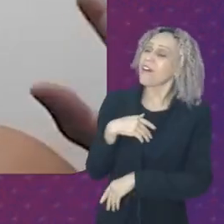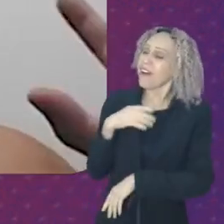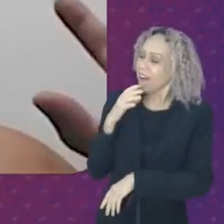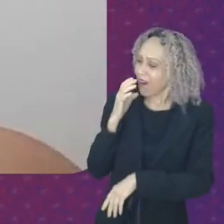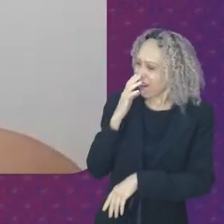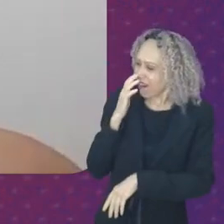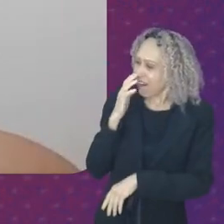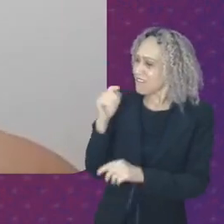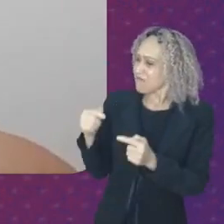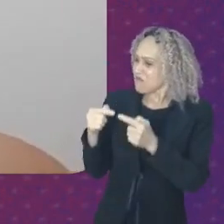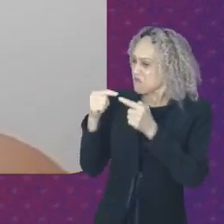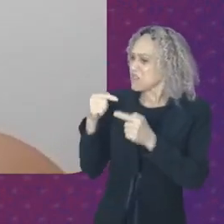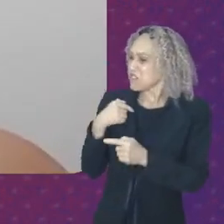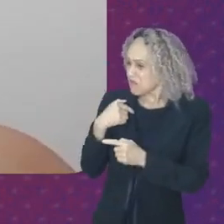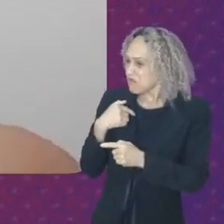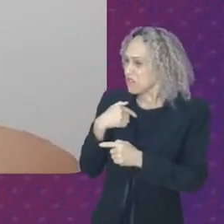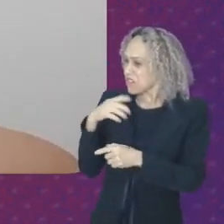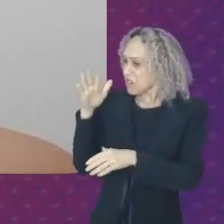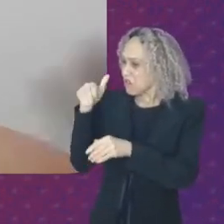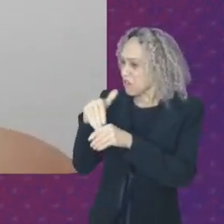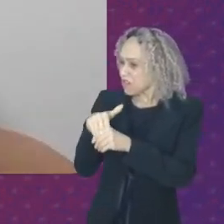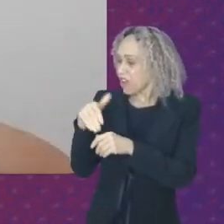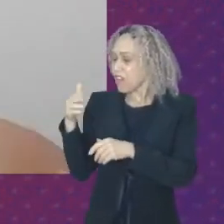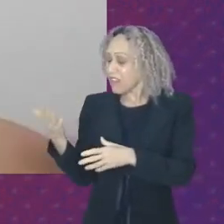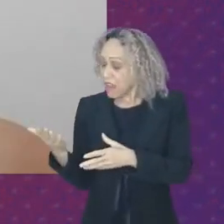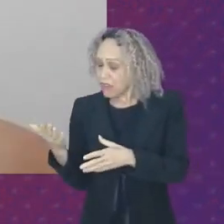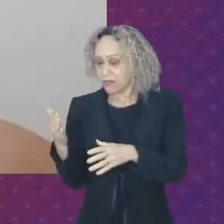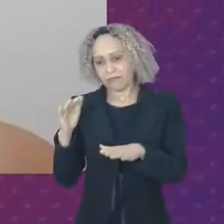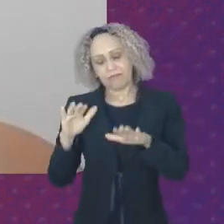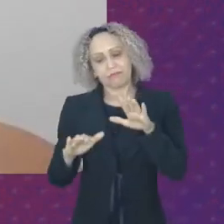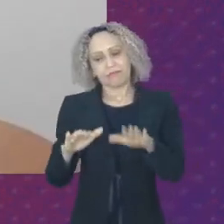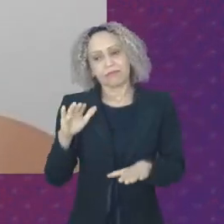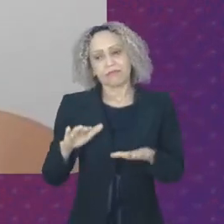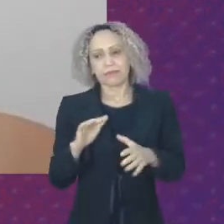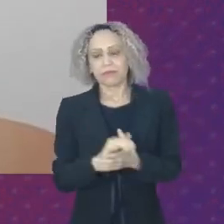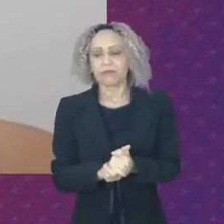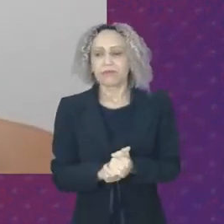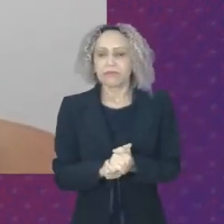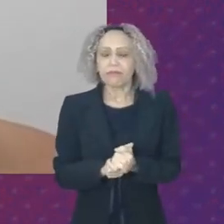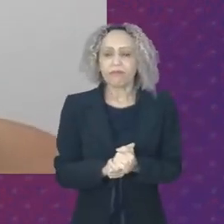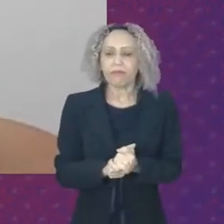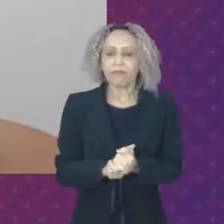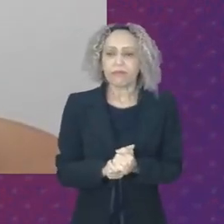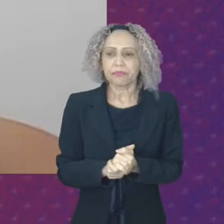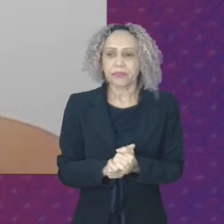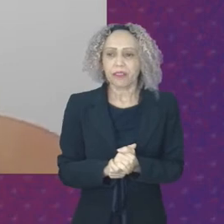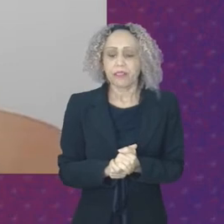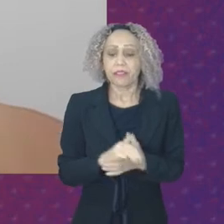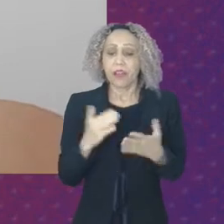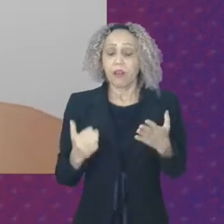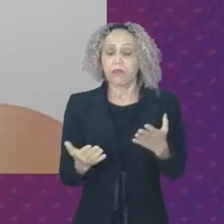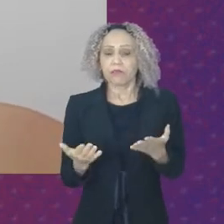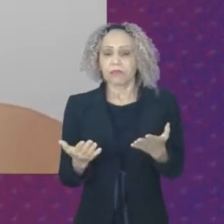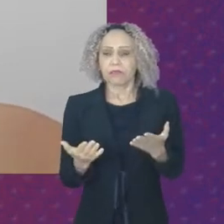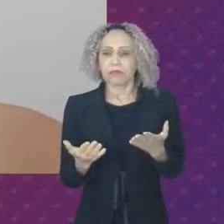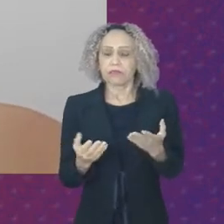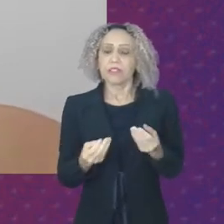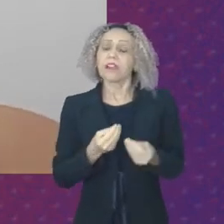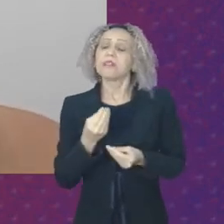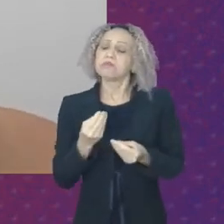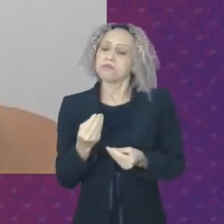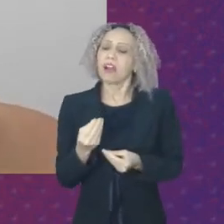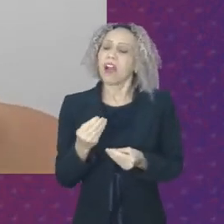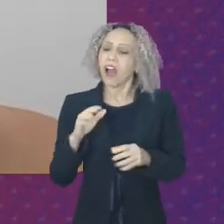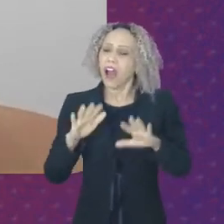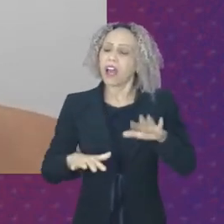né, para a lógica do humor, um conteúdo gerar identificação por parte dos leitores, e funciona bem